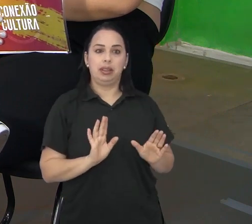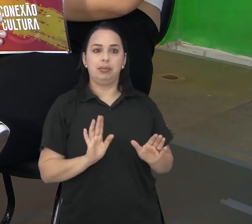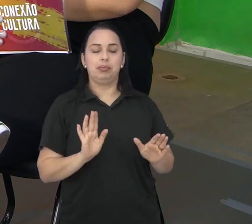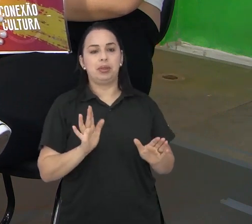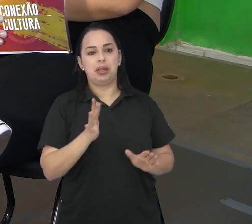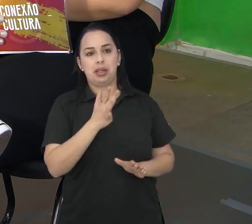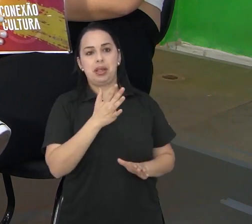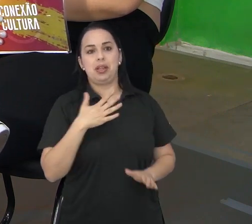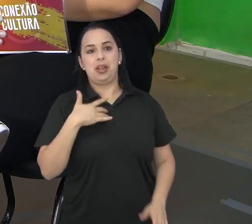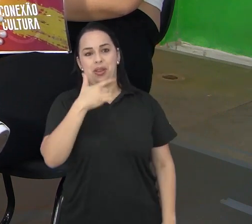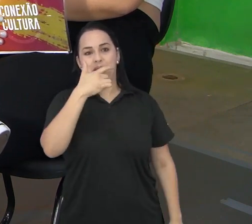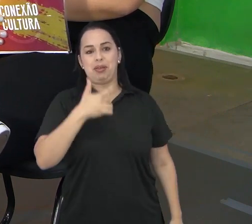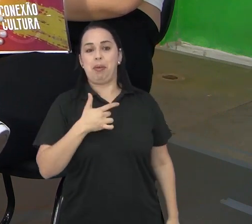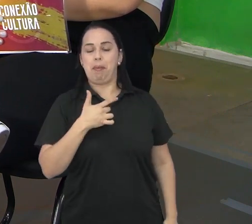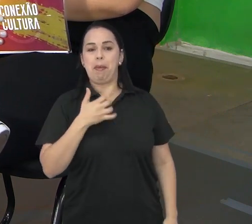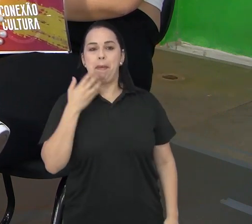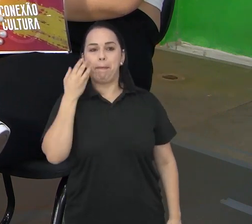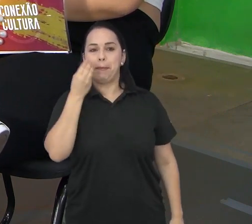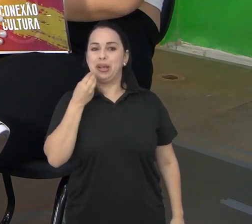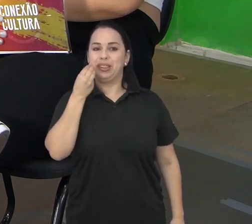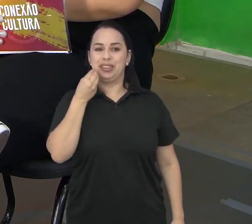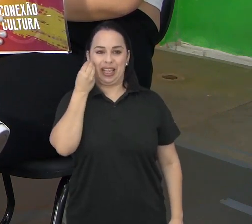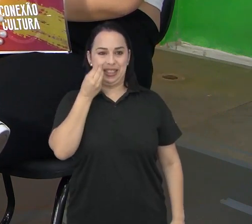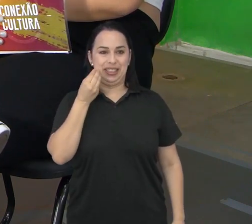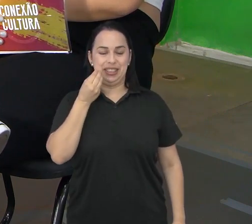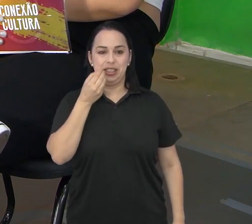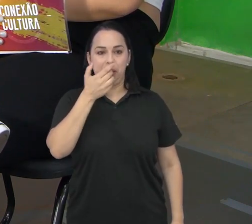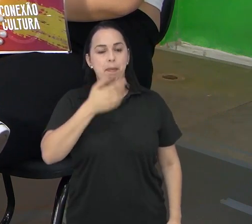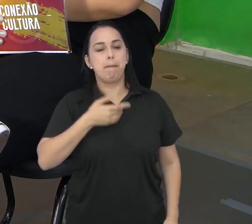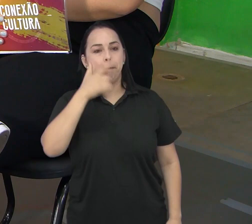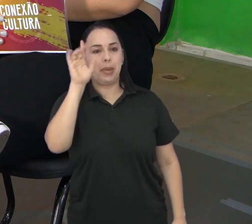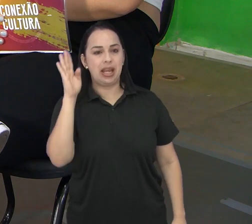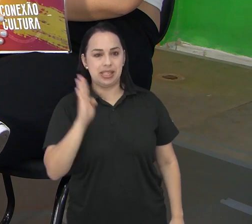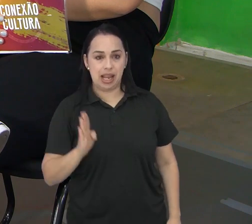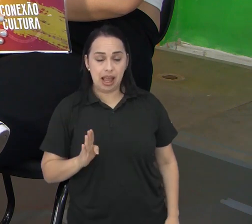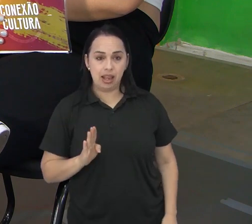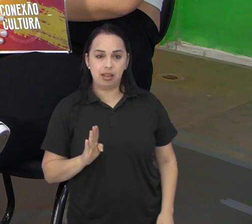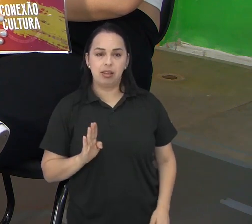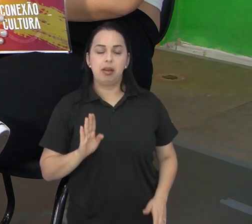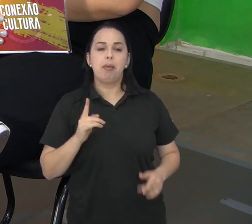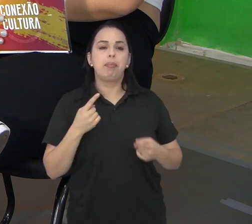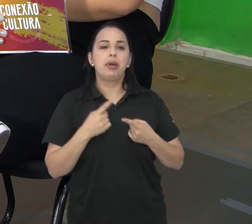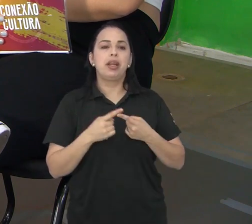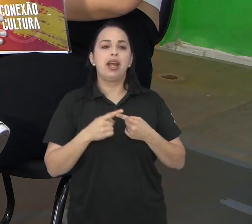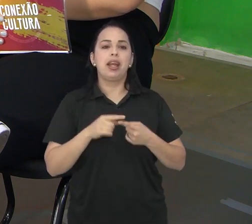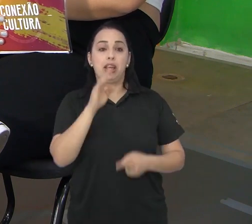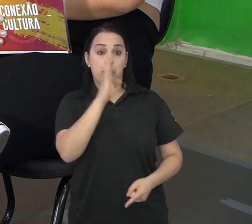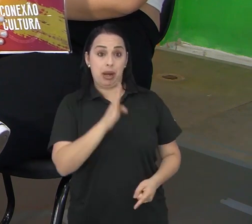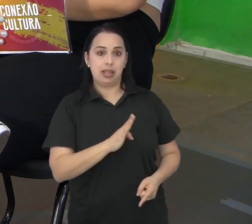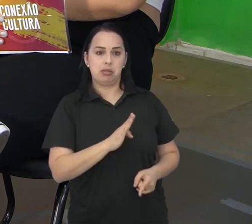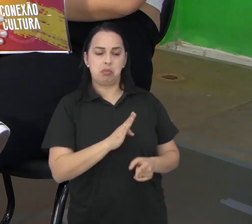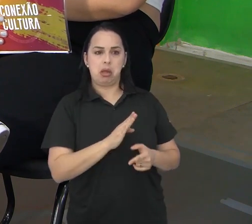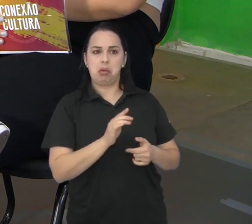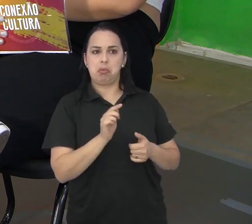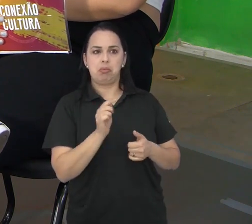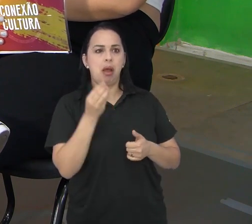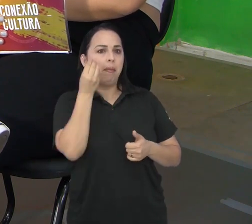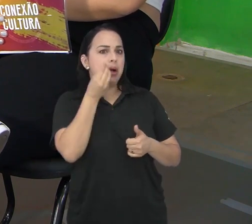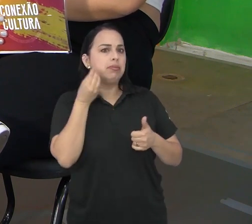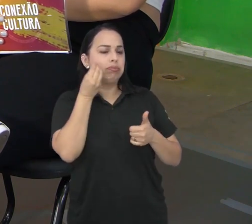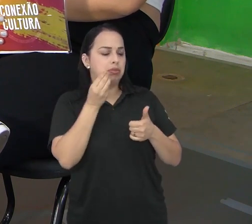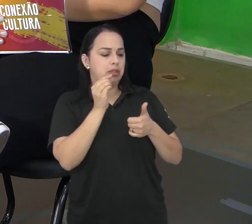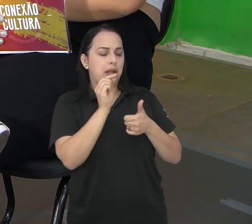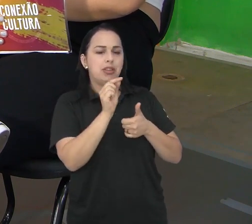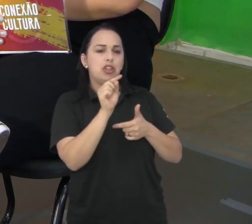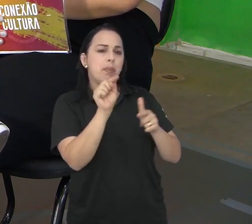grande prestígio de ser brasileiro e ter, assim, uma vivência musical ampla, porque a gente é